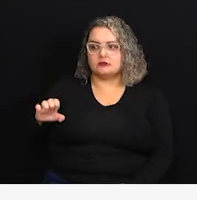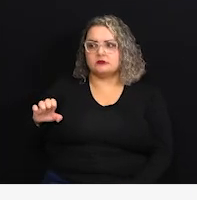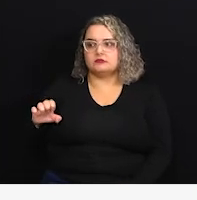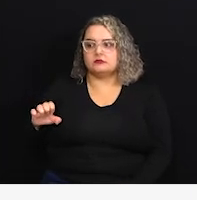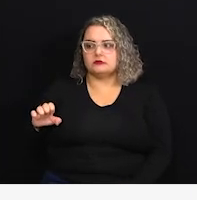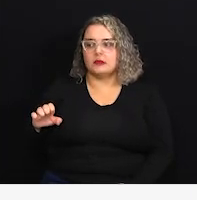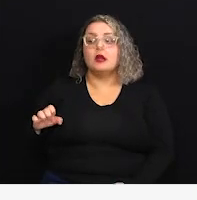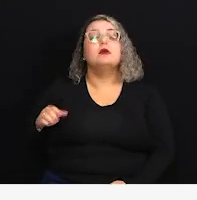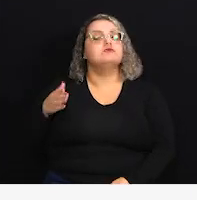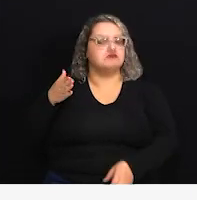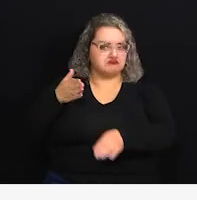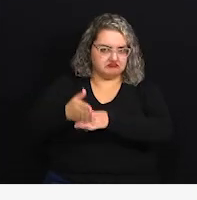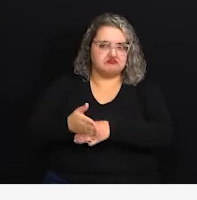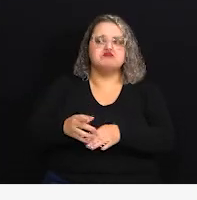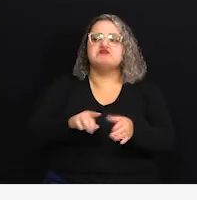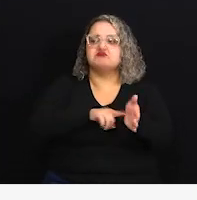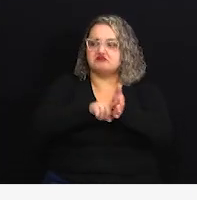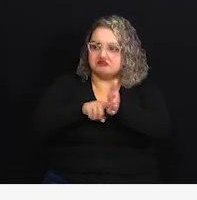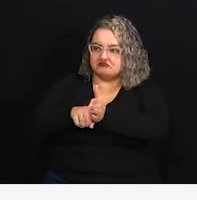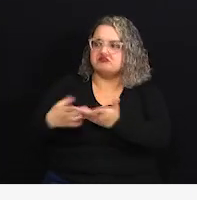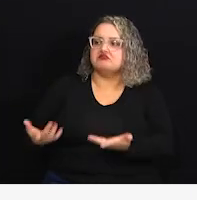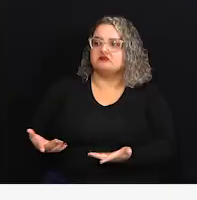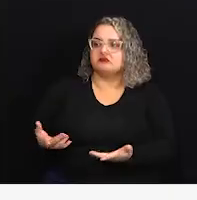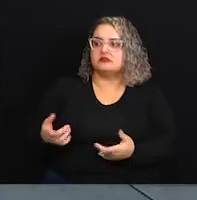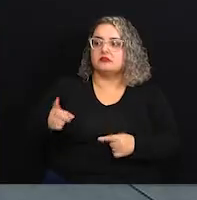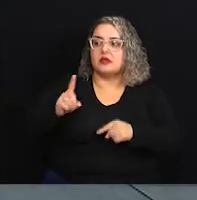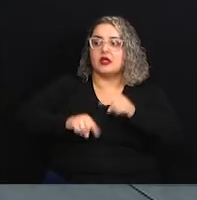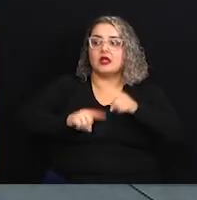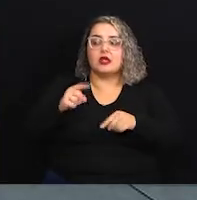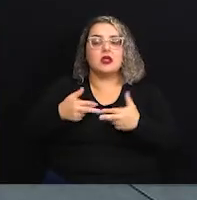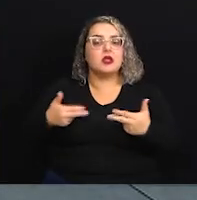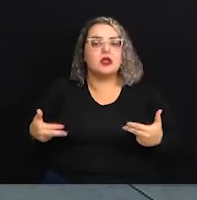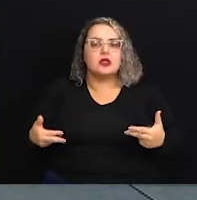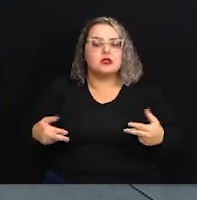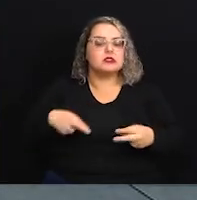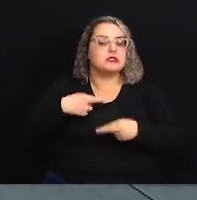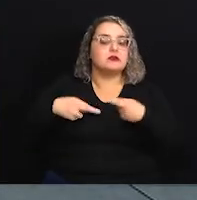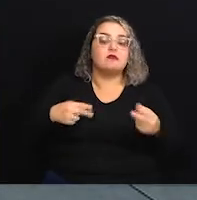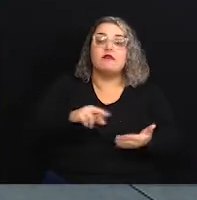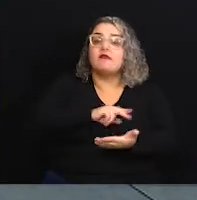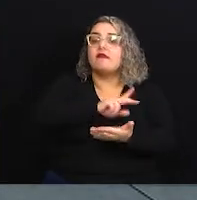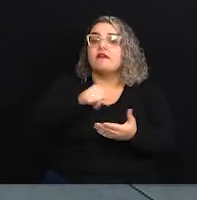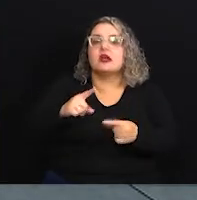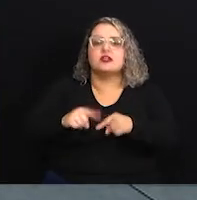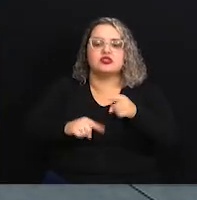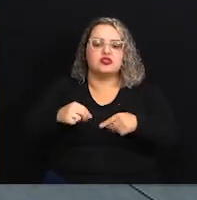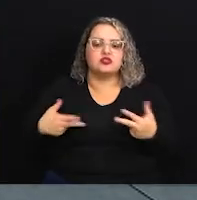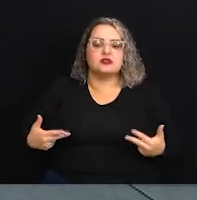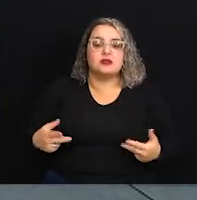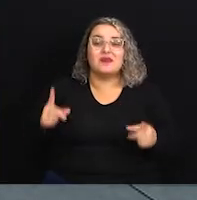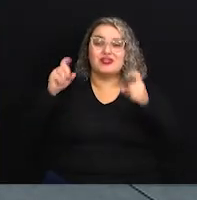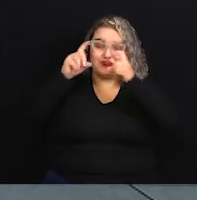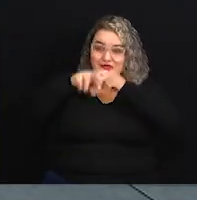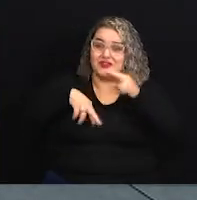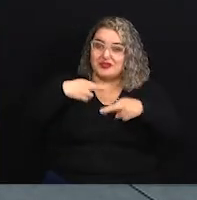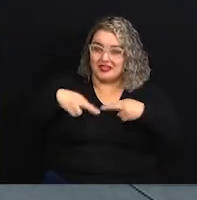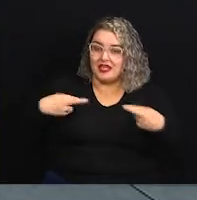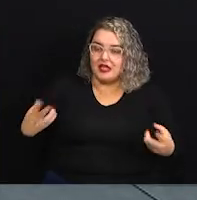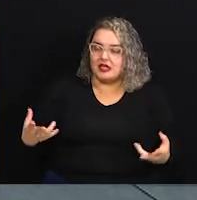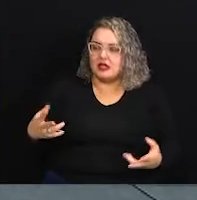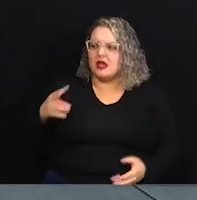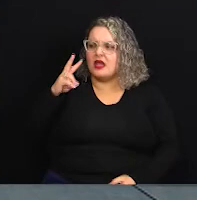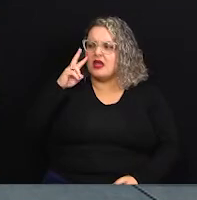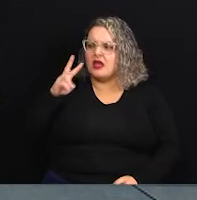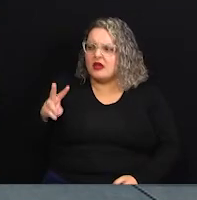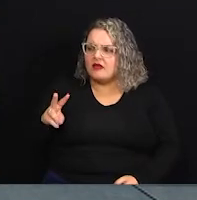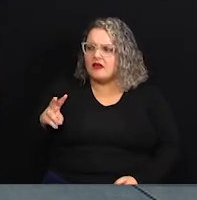interessante, acho que todo mundo devia entrar nele e pesquisar sobre reciclagem de diversos produtos que são mais difíceis de serem reciclados.